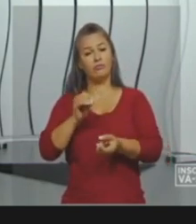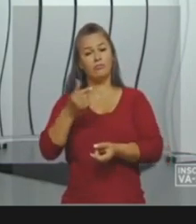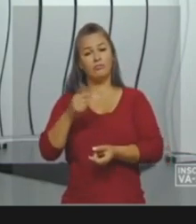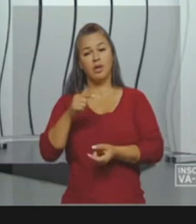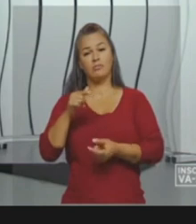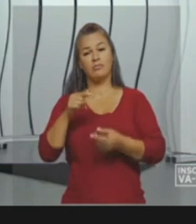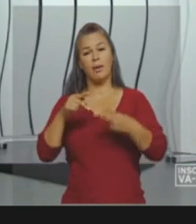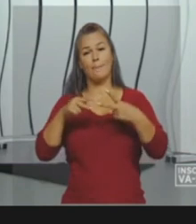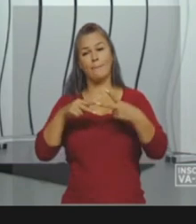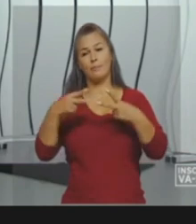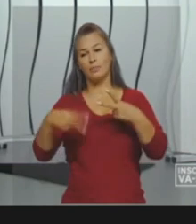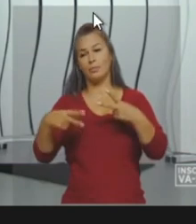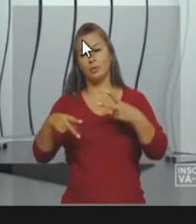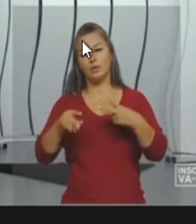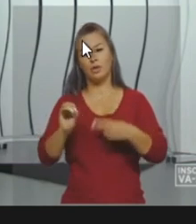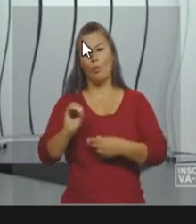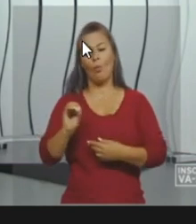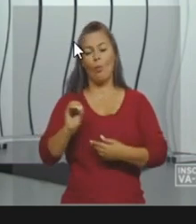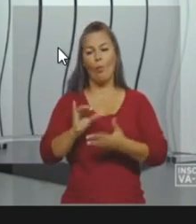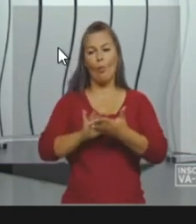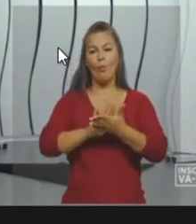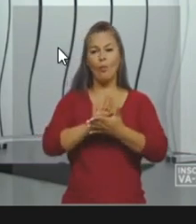vê isso geneticamente, né?